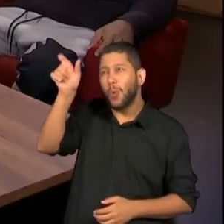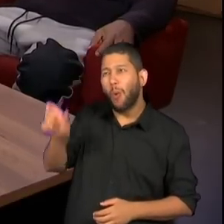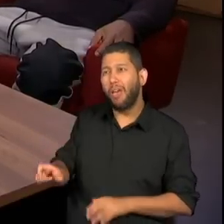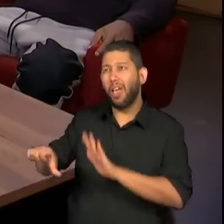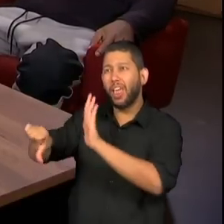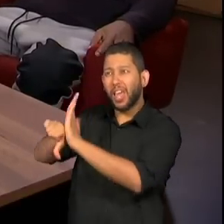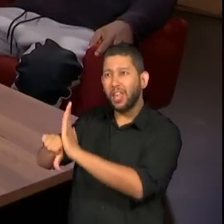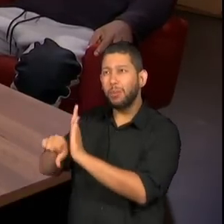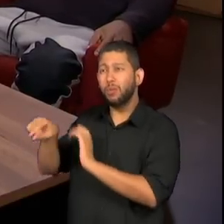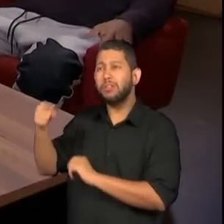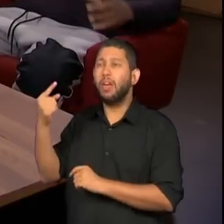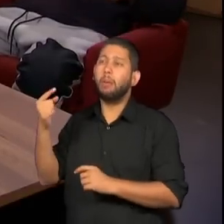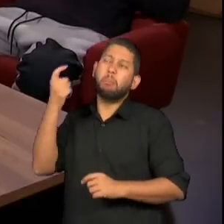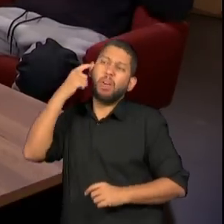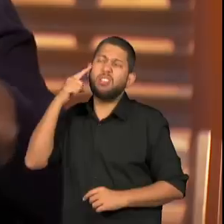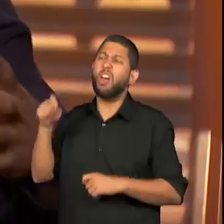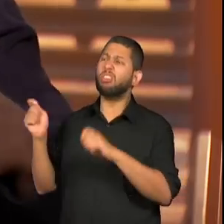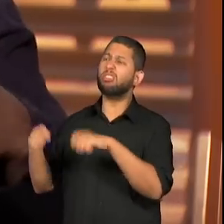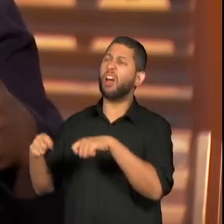sabe?